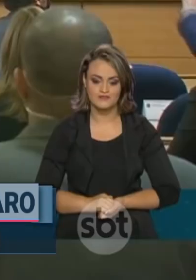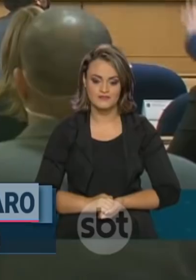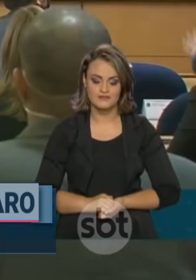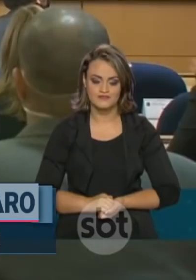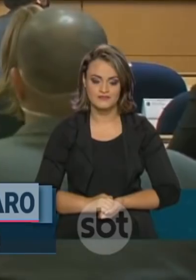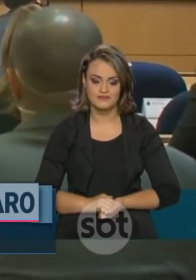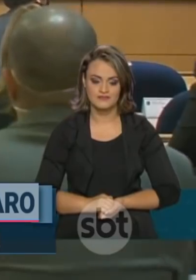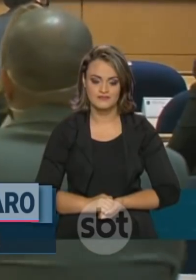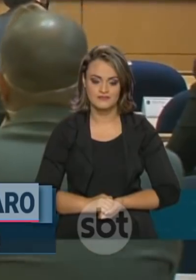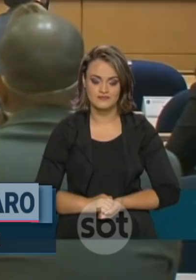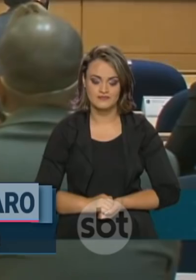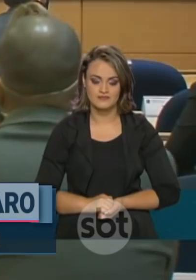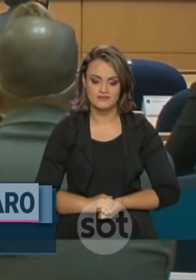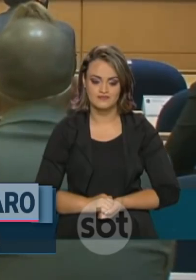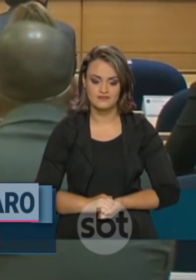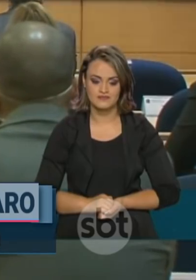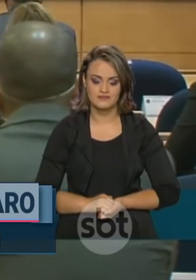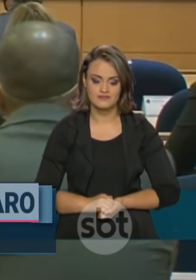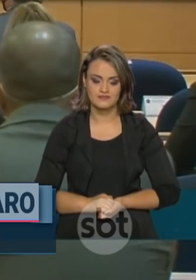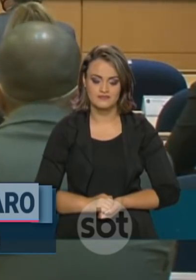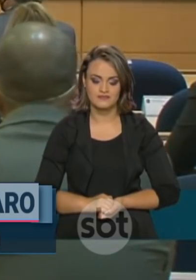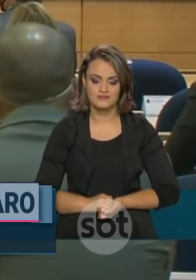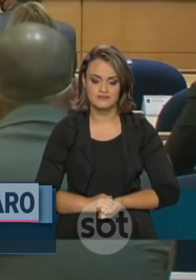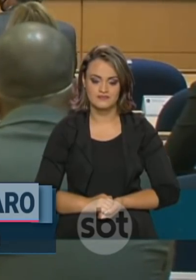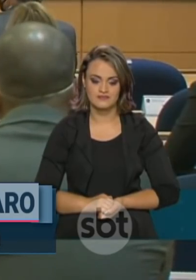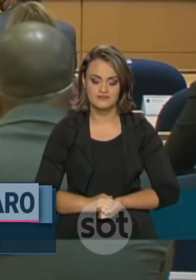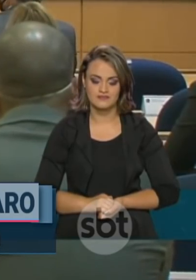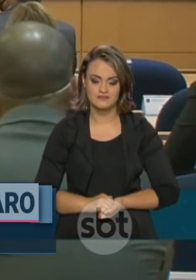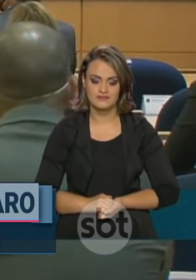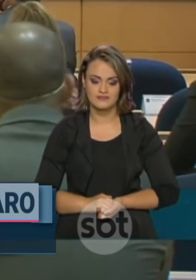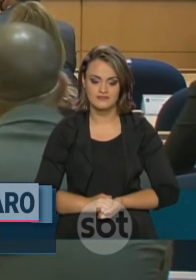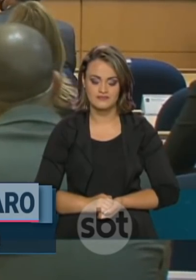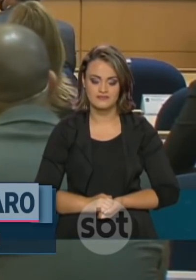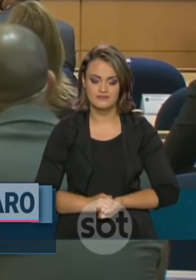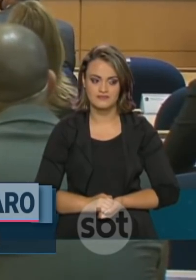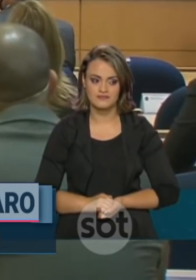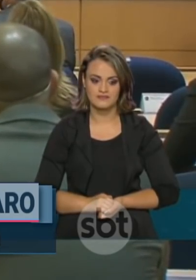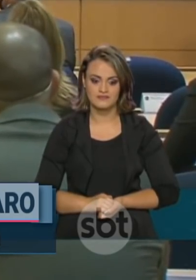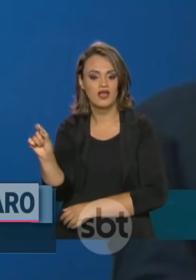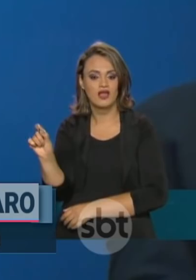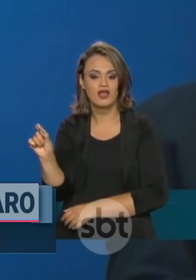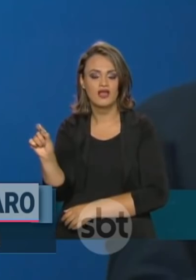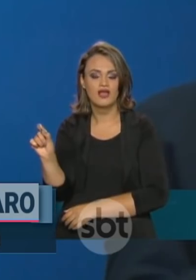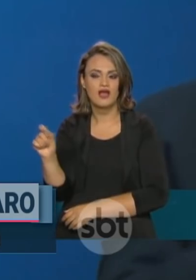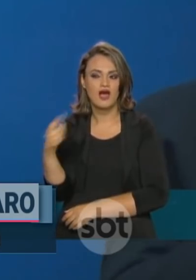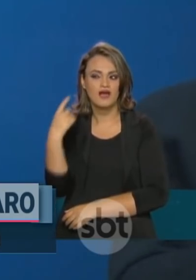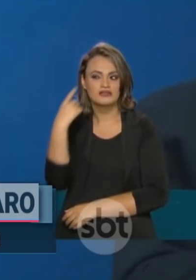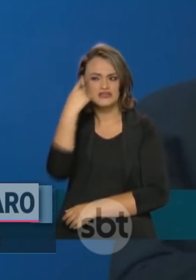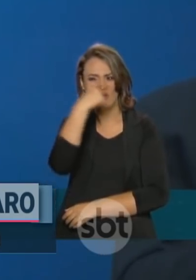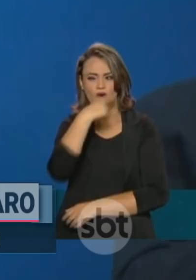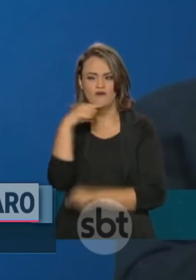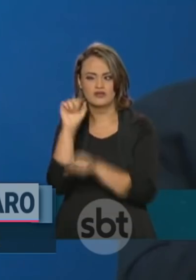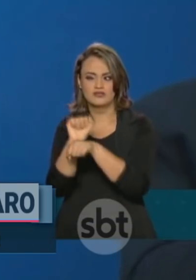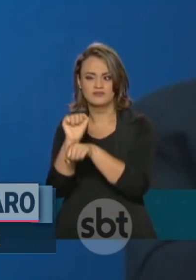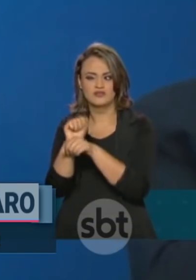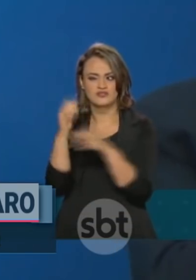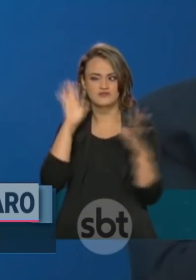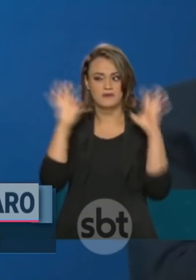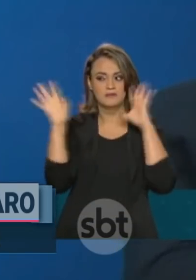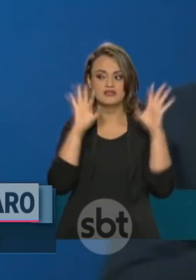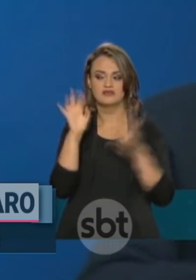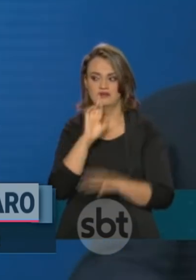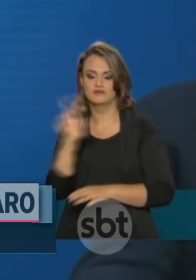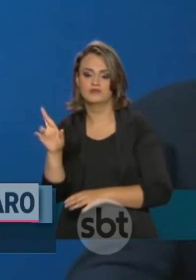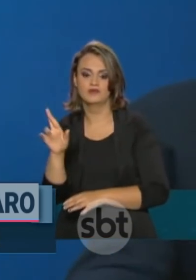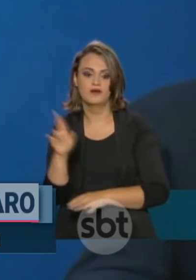Pazuello. Ontem, Bolsonaro fez questão de elogiar a atuação do ex-ministro da Saúde na assinatura do contrato de transferência